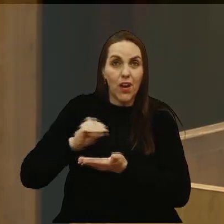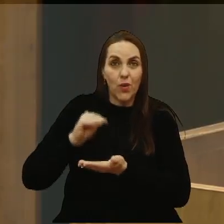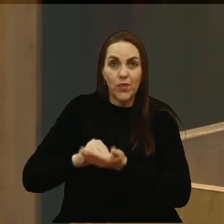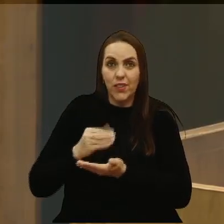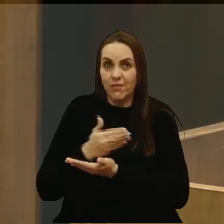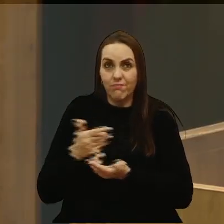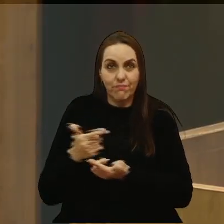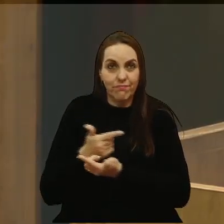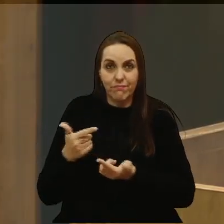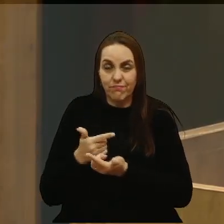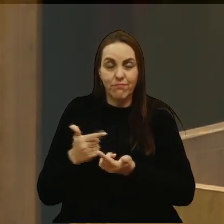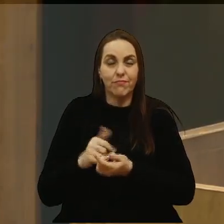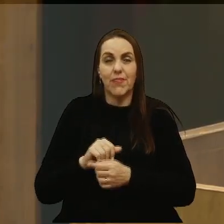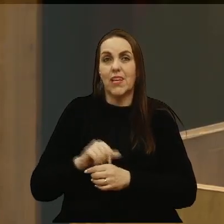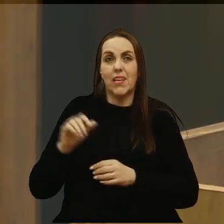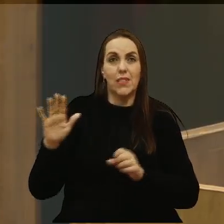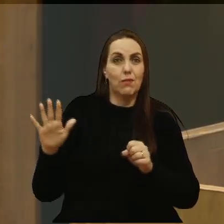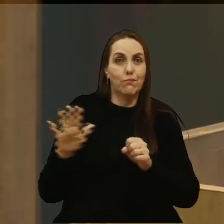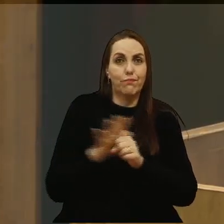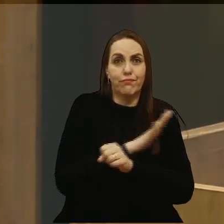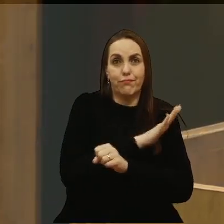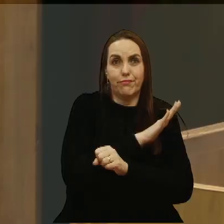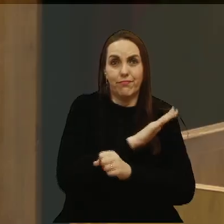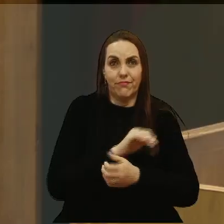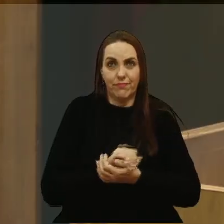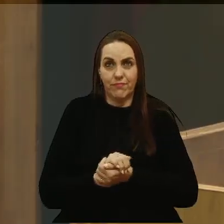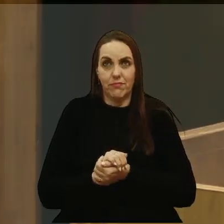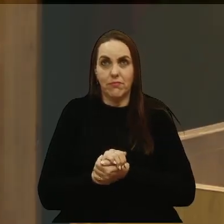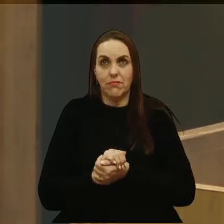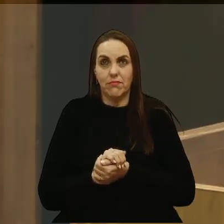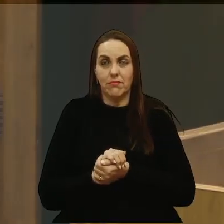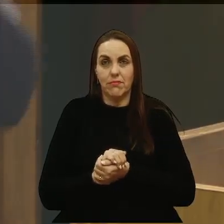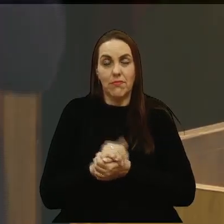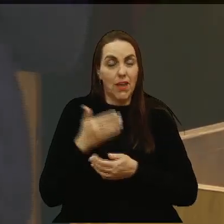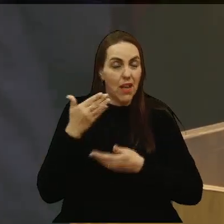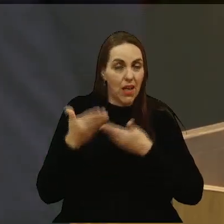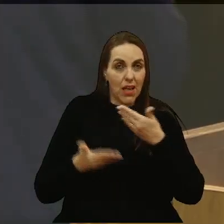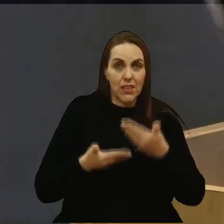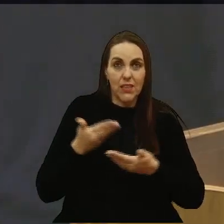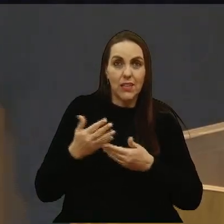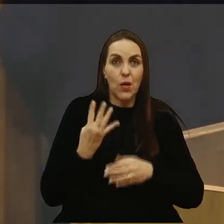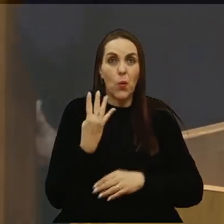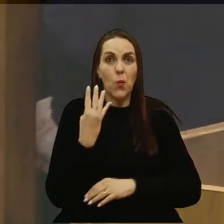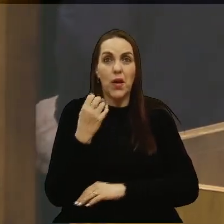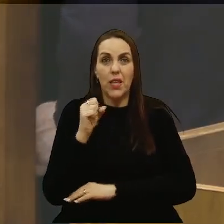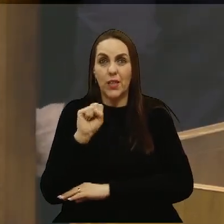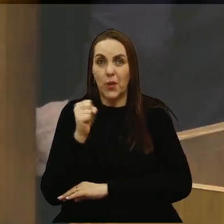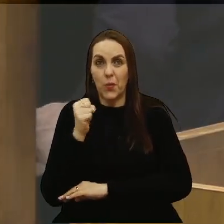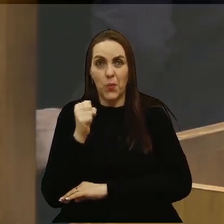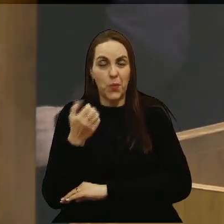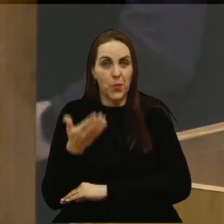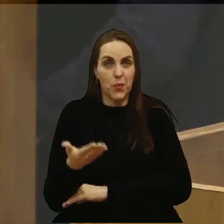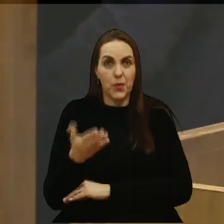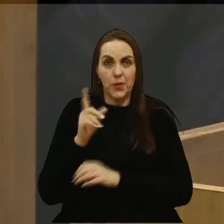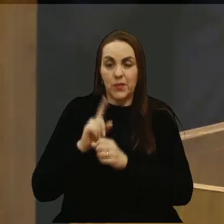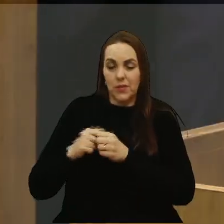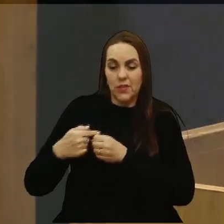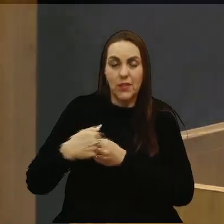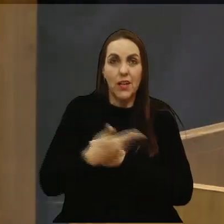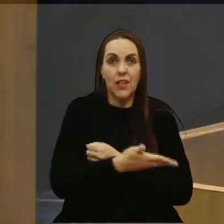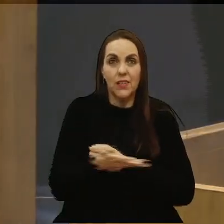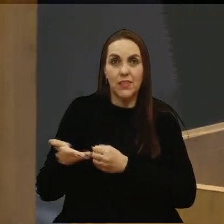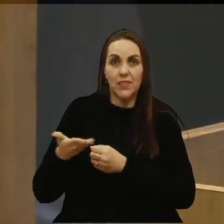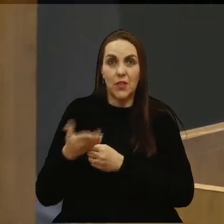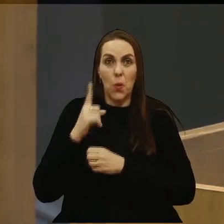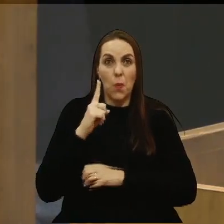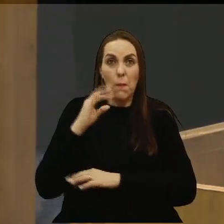Os hospitais estão saturados. Nos últimos meses, atendem 48 municípios,